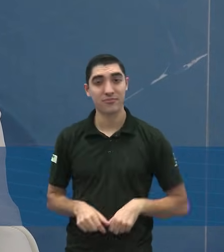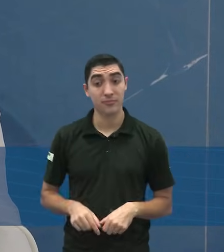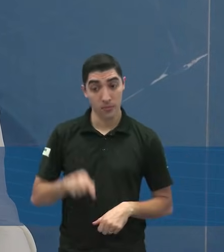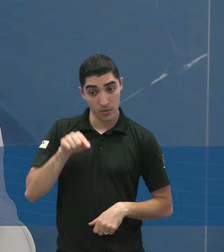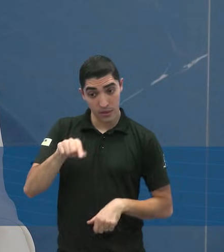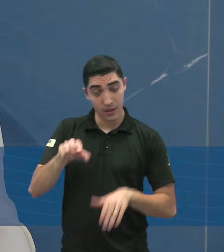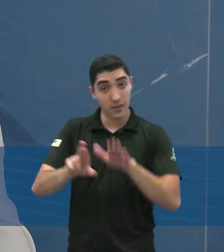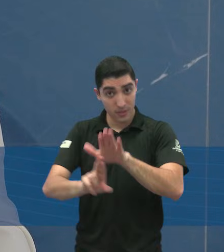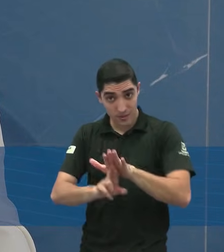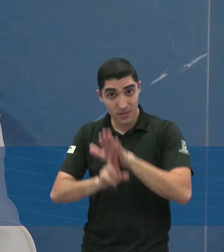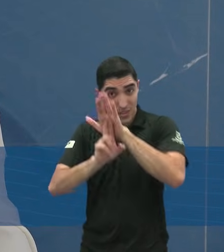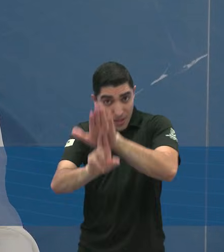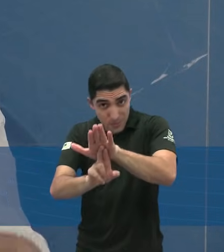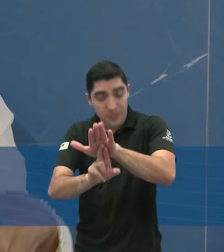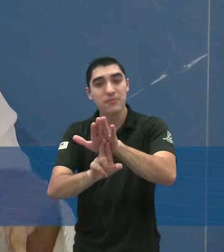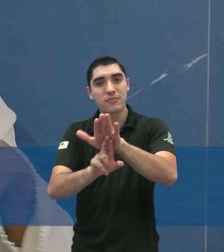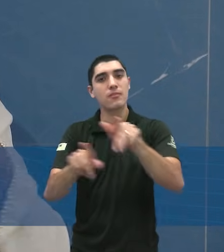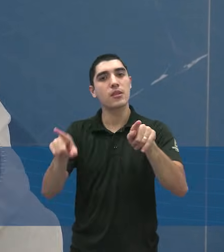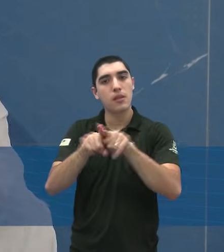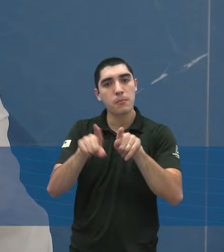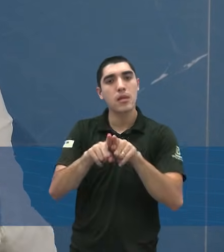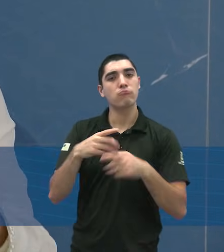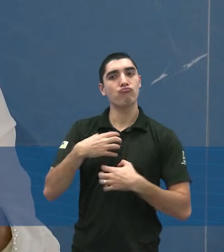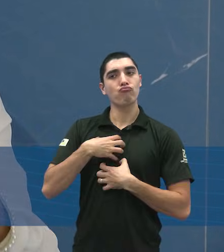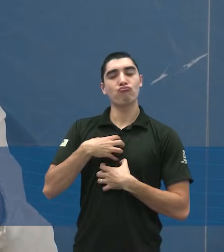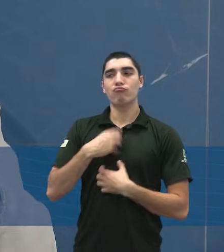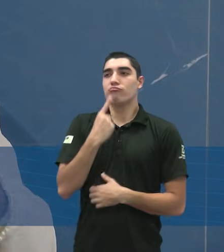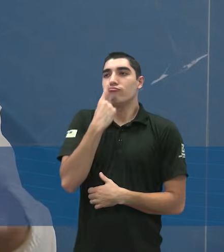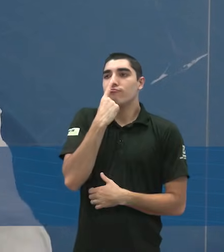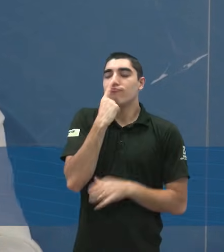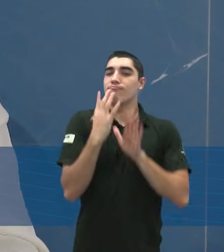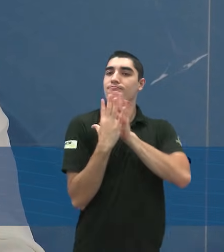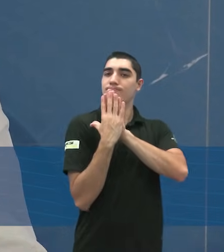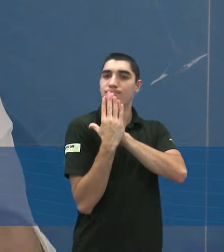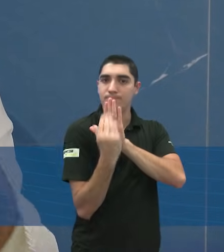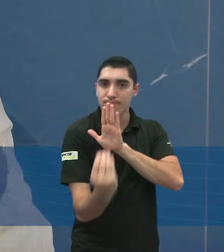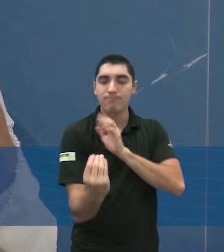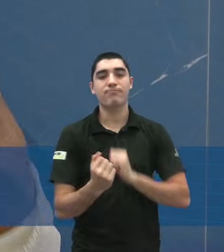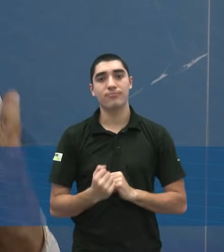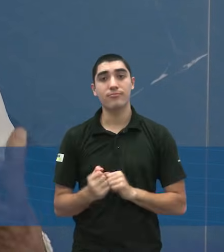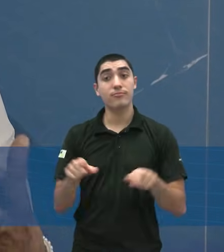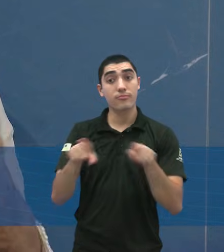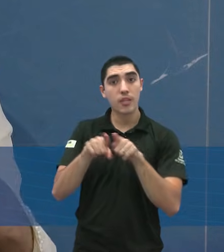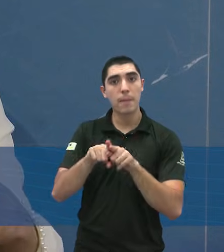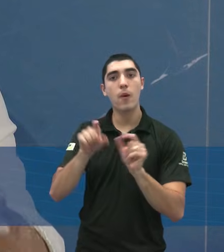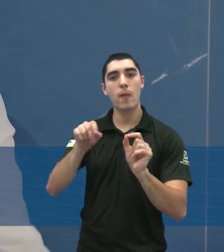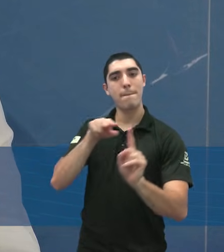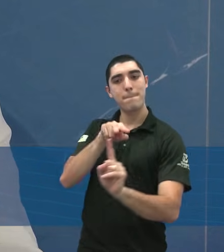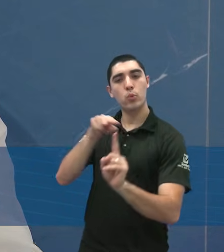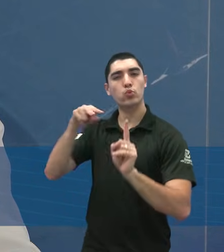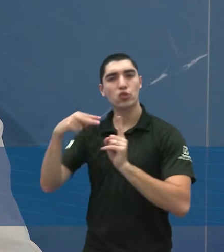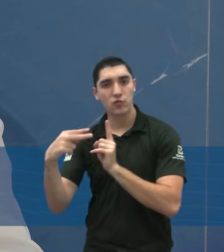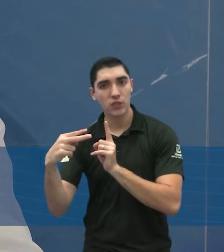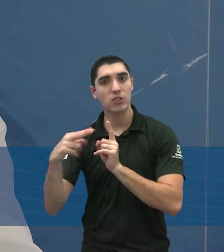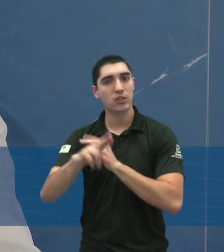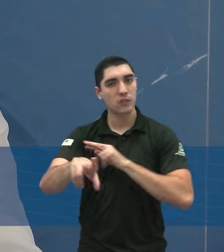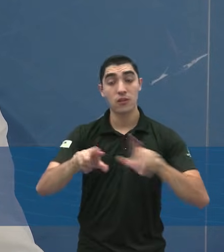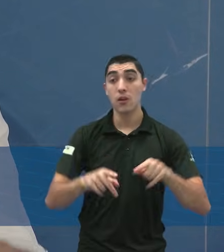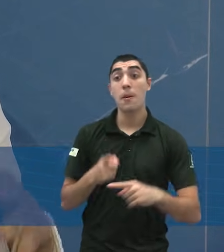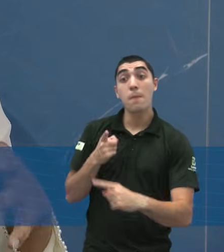A representatividade também para essa inspiração, né, e também dos outros pontos de vista